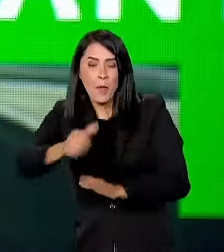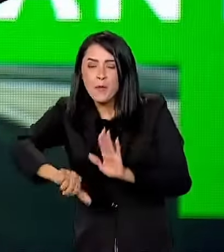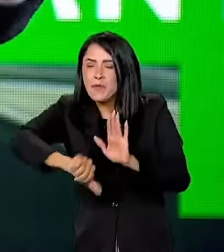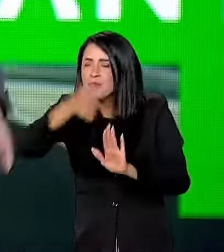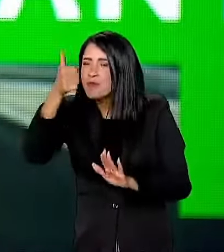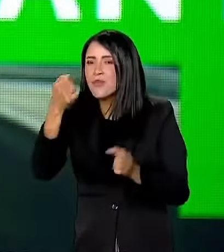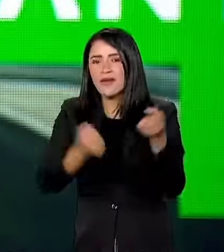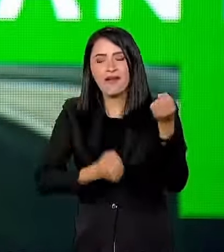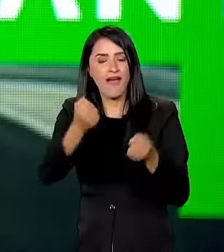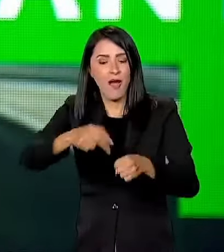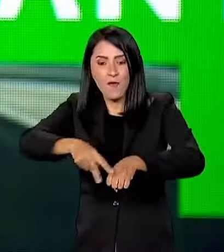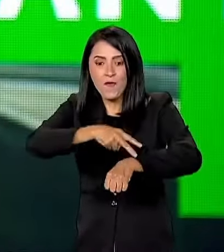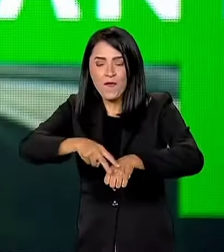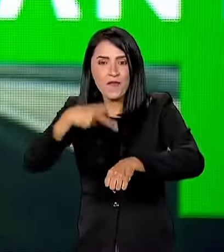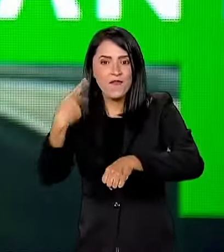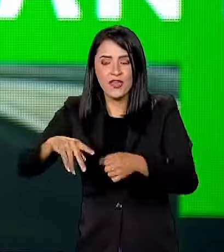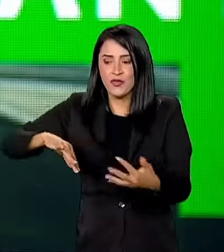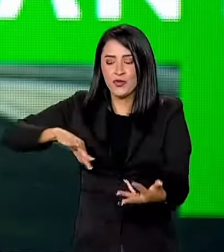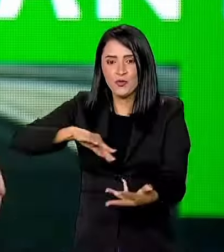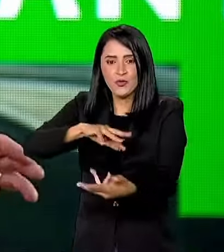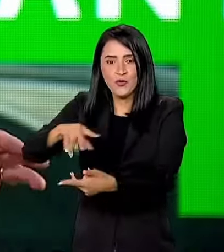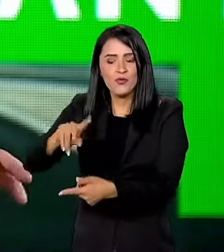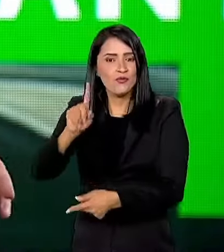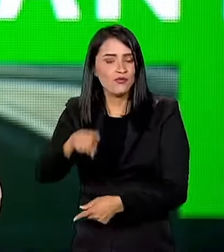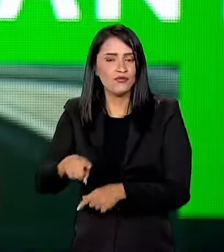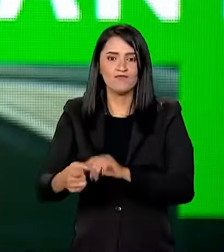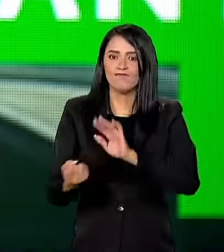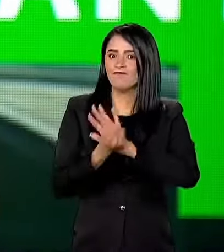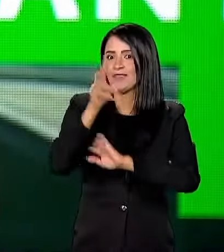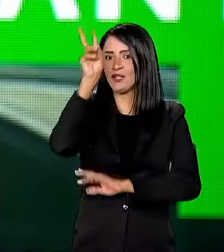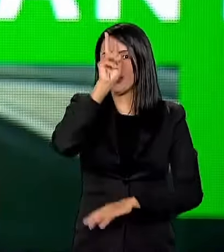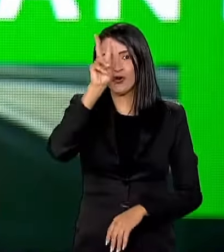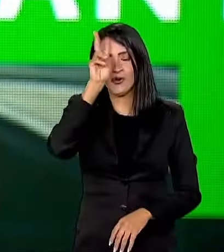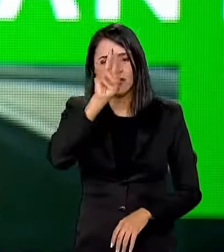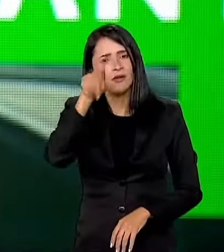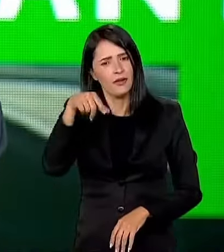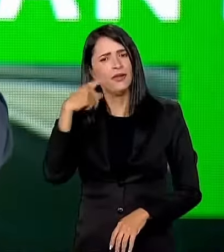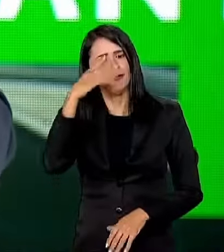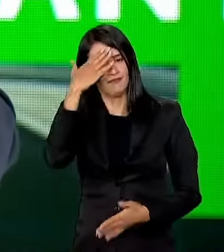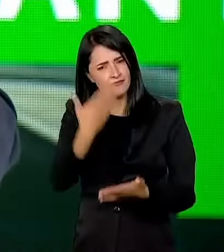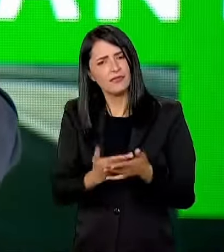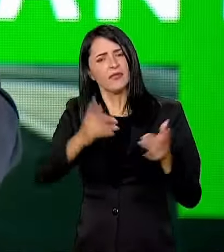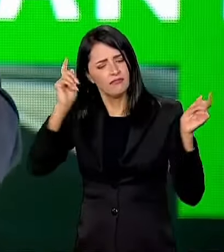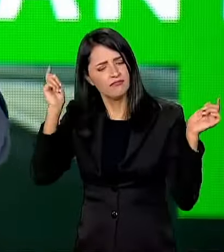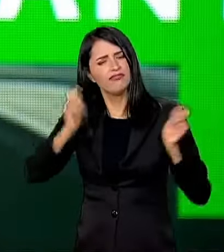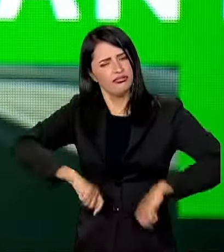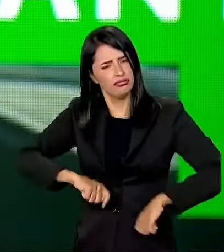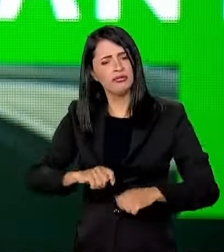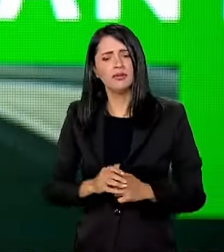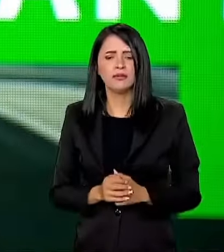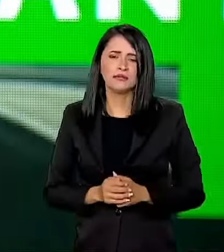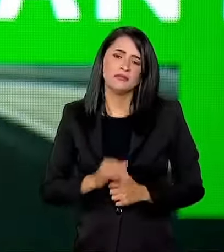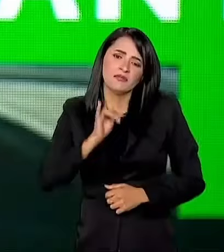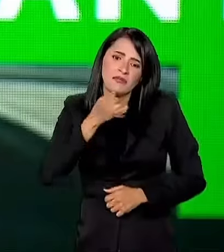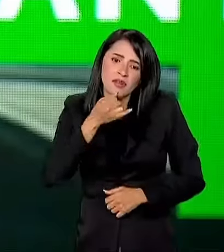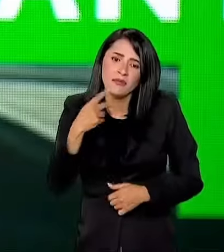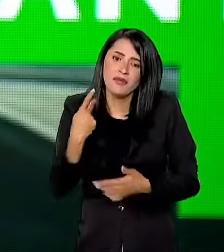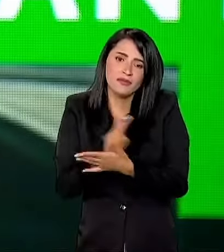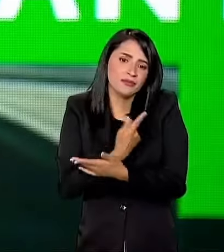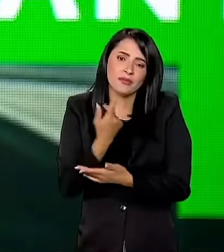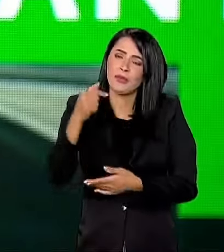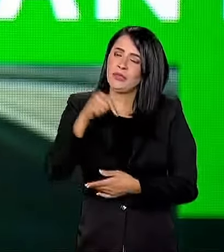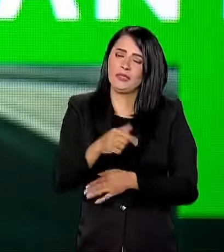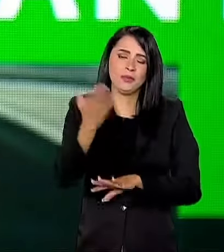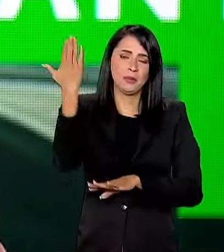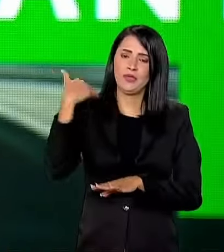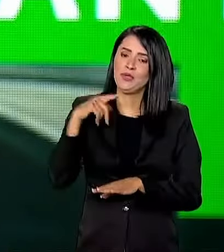da história do planeta Terra. Porque a gente acreditava de que era possível fazer aquilo. Lamentavelmente, o que não aconteceu